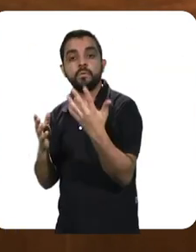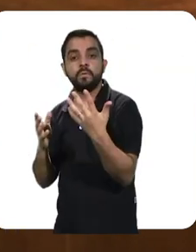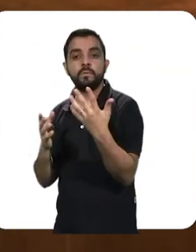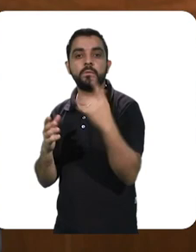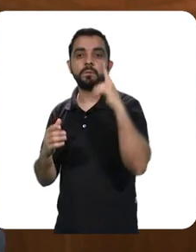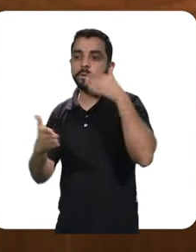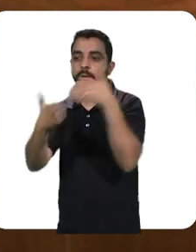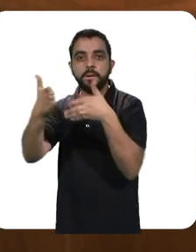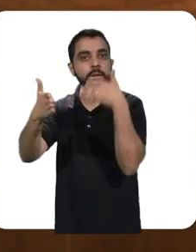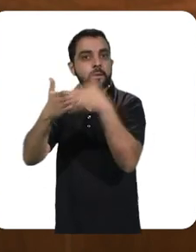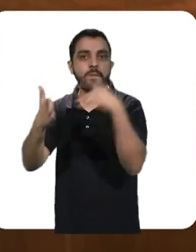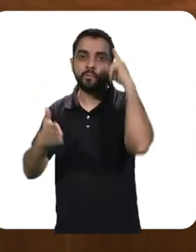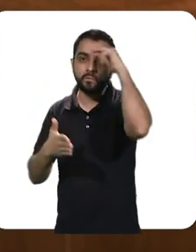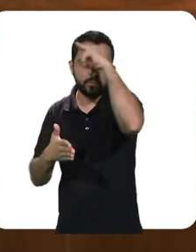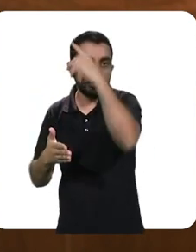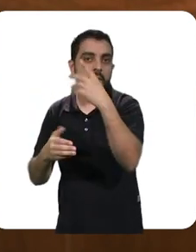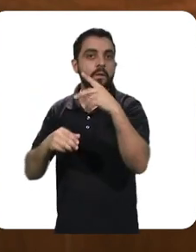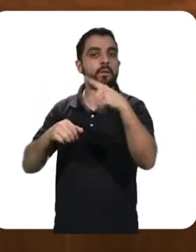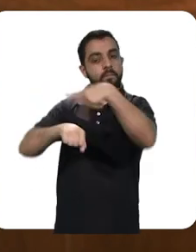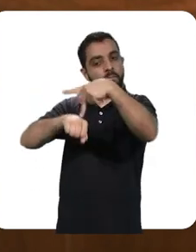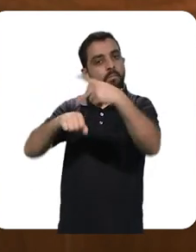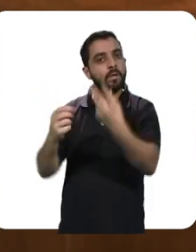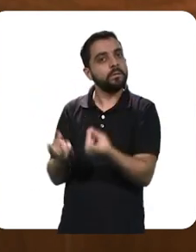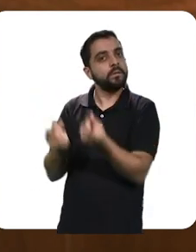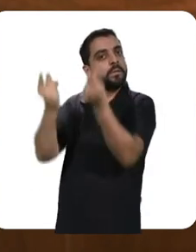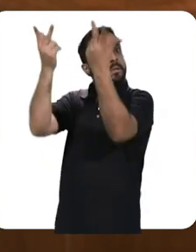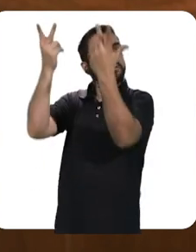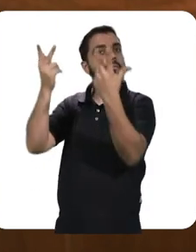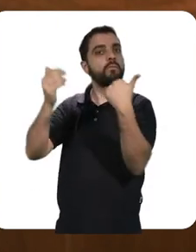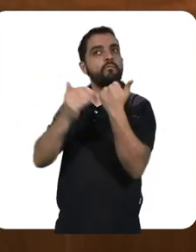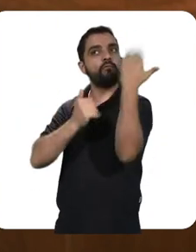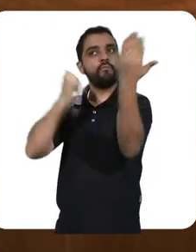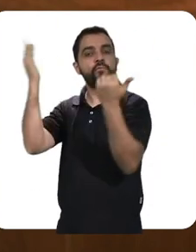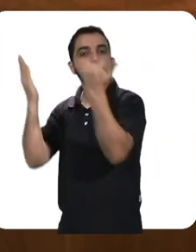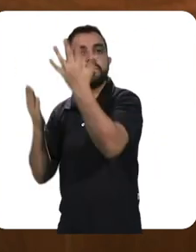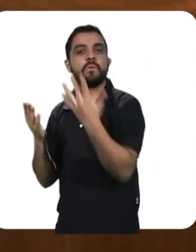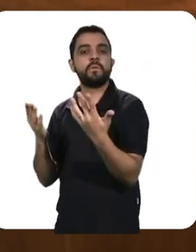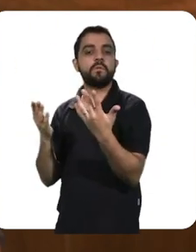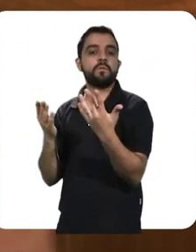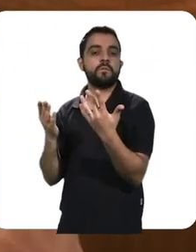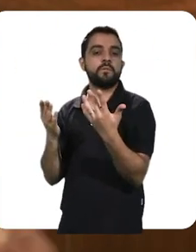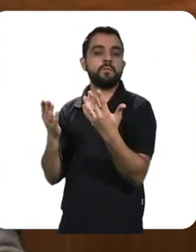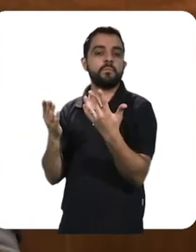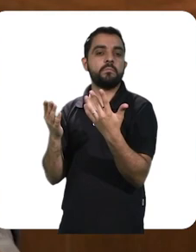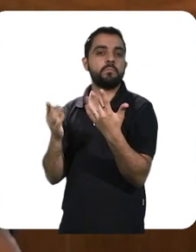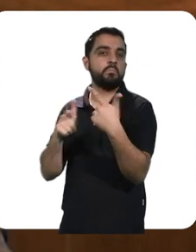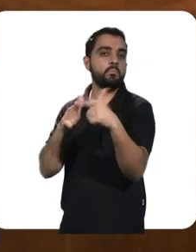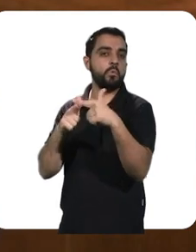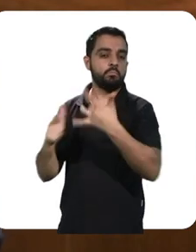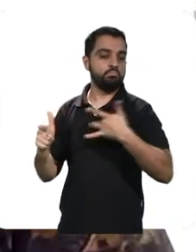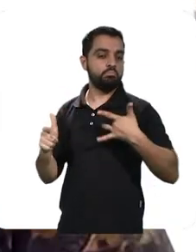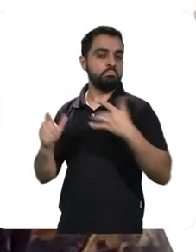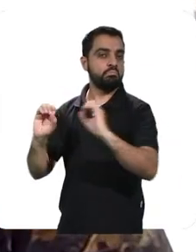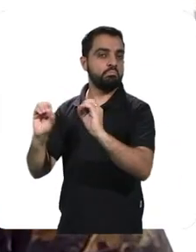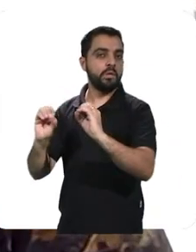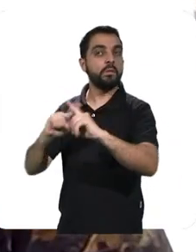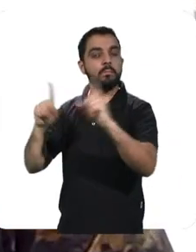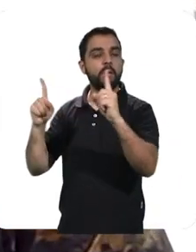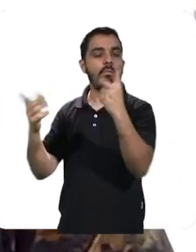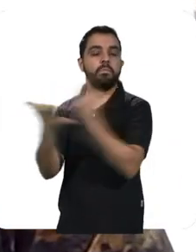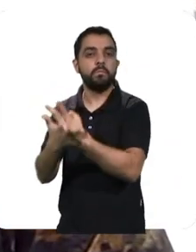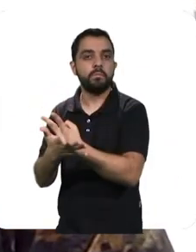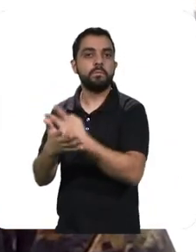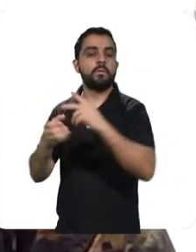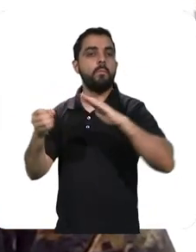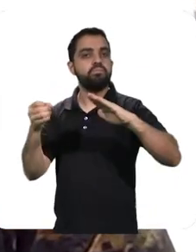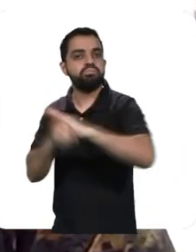mundo tendo muita dificuldade em lidar com isso, né? Então, países que não têm um histórico de problemas nos seus sistemas de saúde, tendo